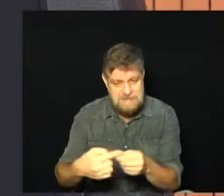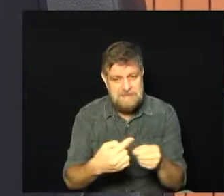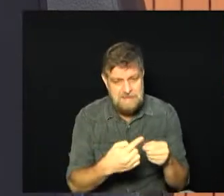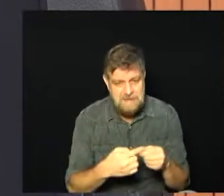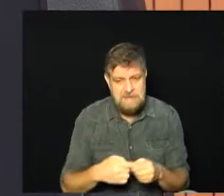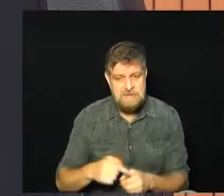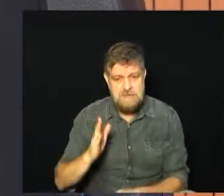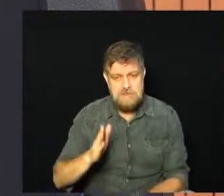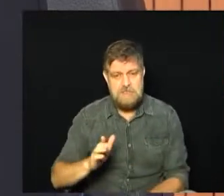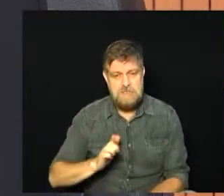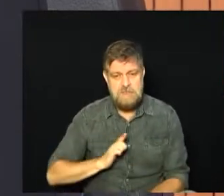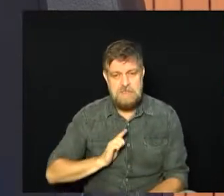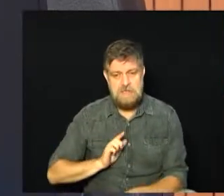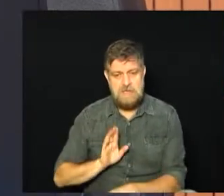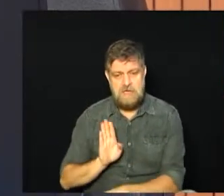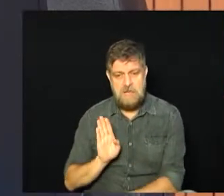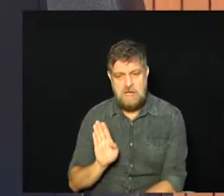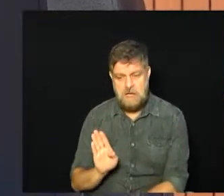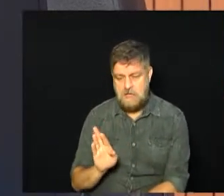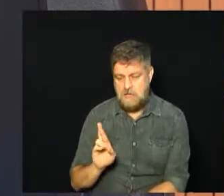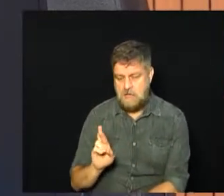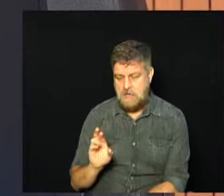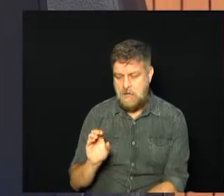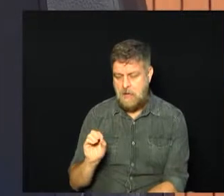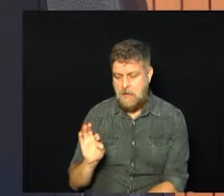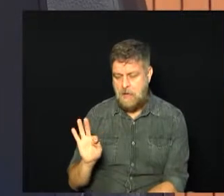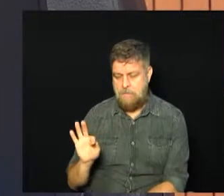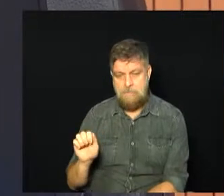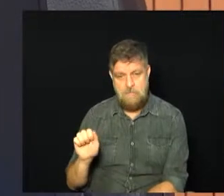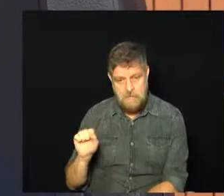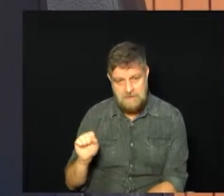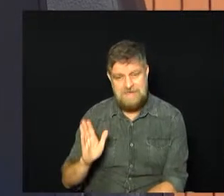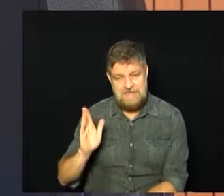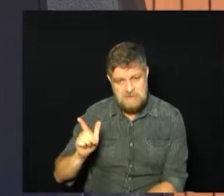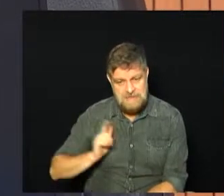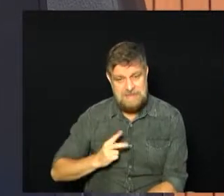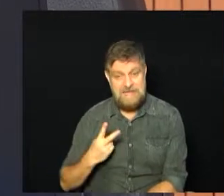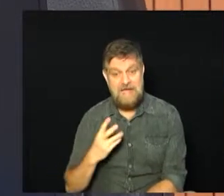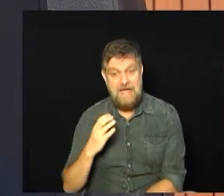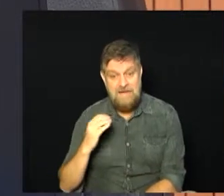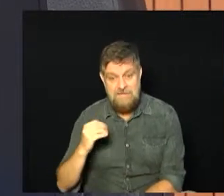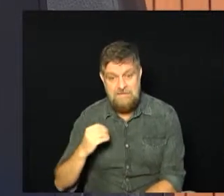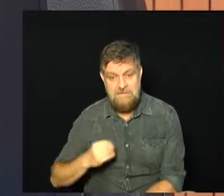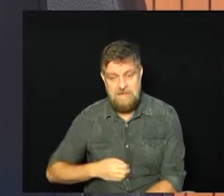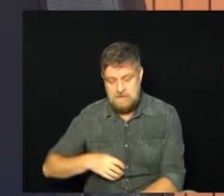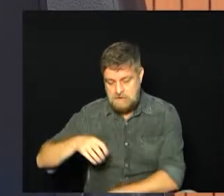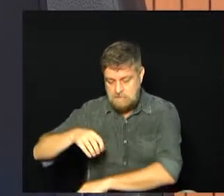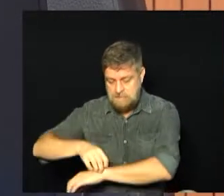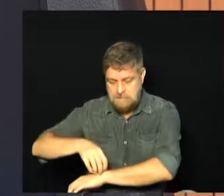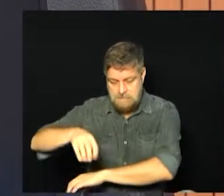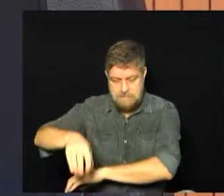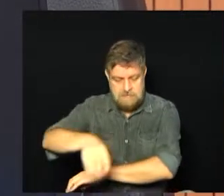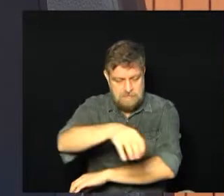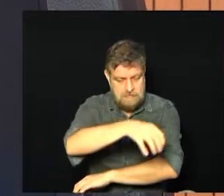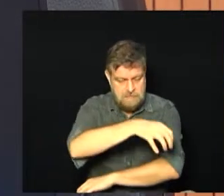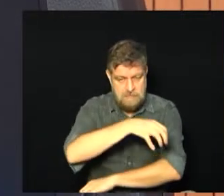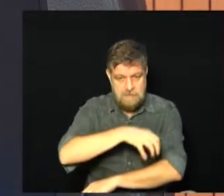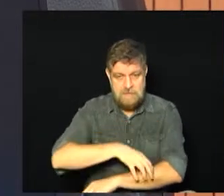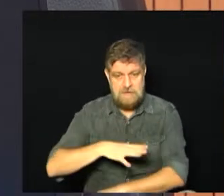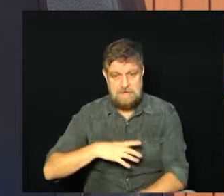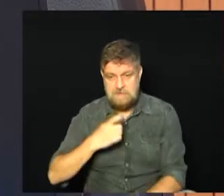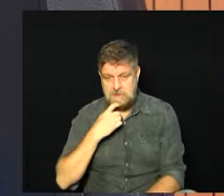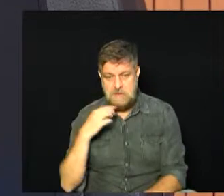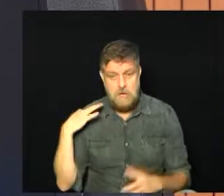Brotas, aqui no interior de São Paulo, tem mais de 20 parklets espalhados pelo centro da cidade, e isso movimentou a parte turística